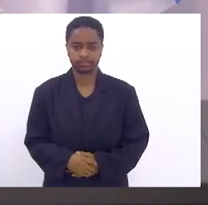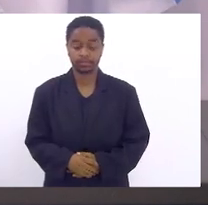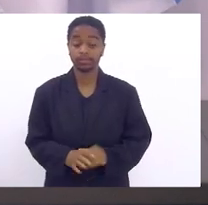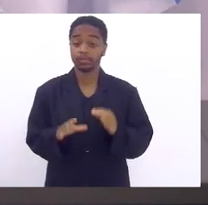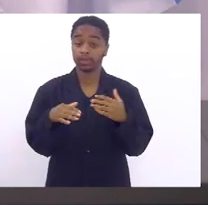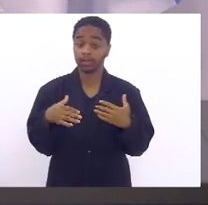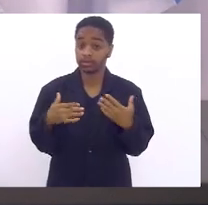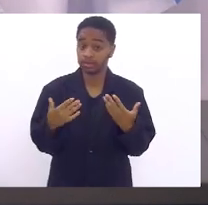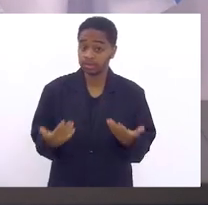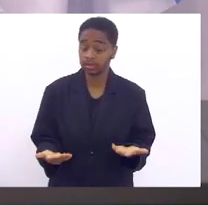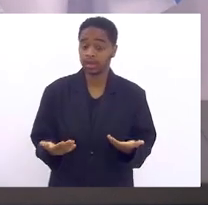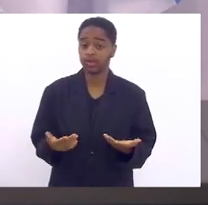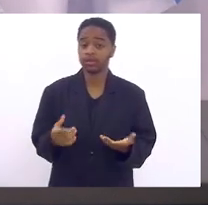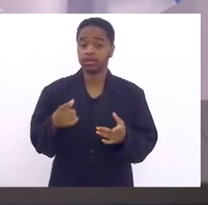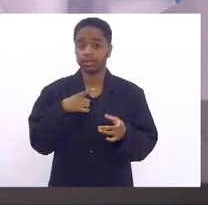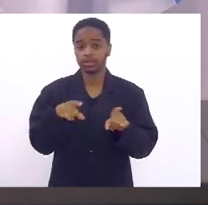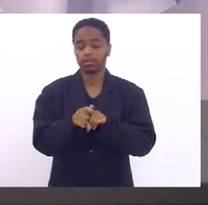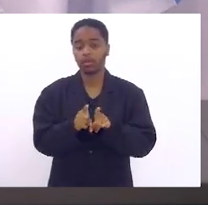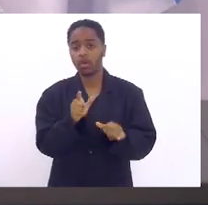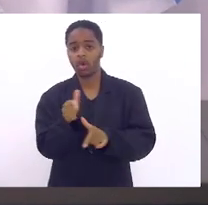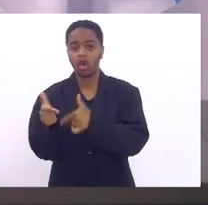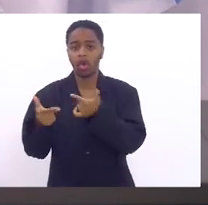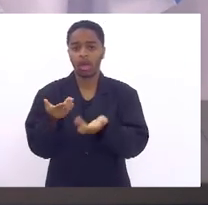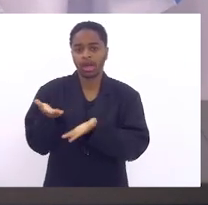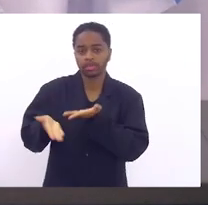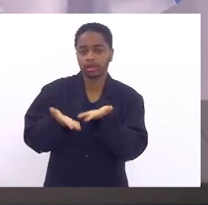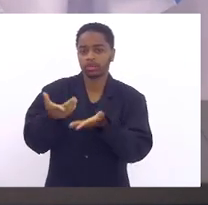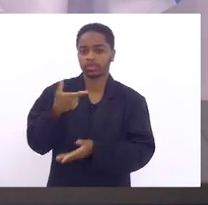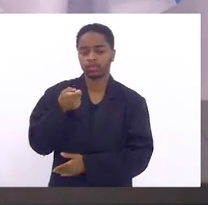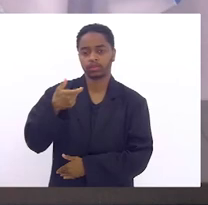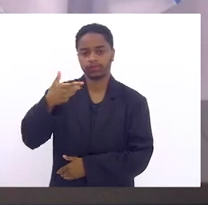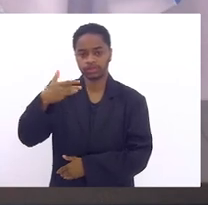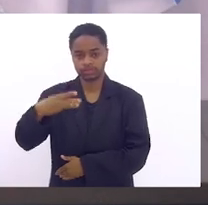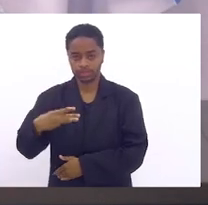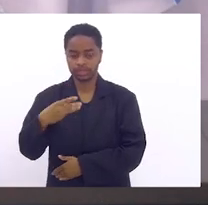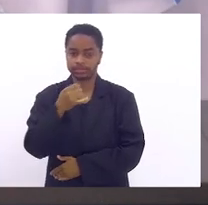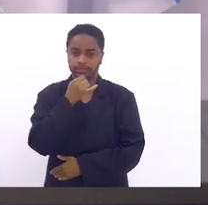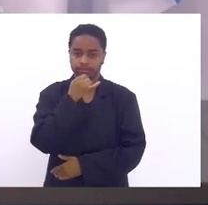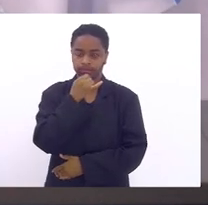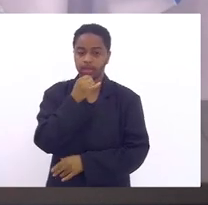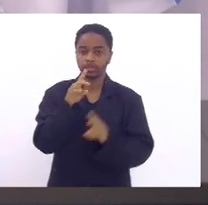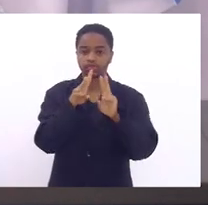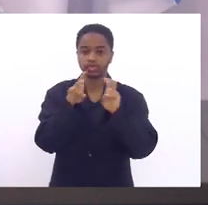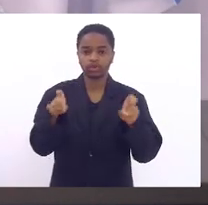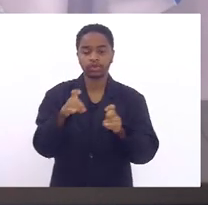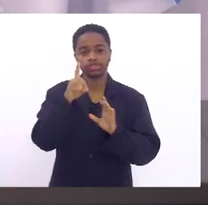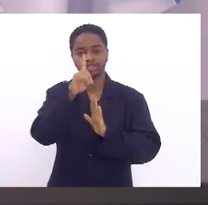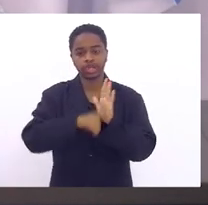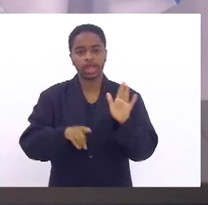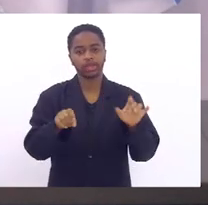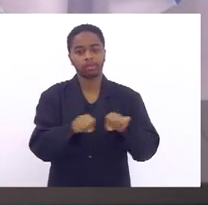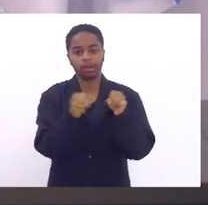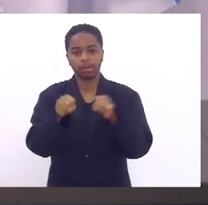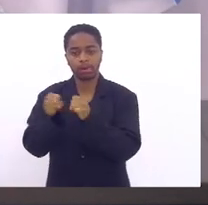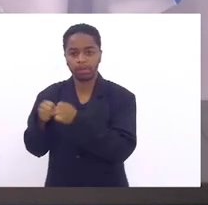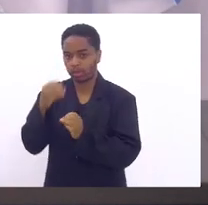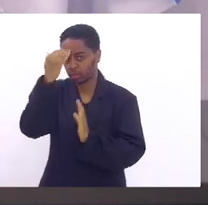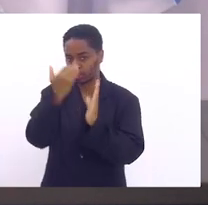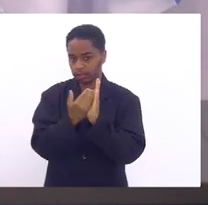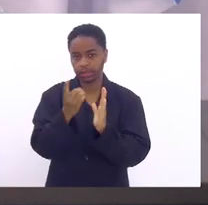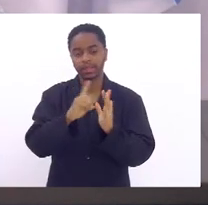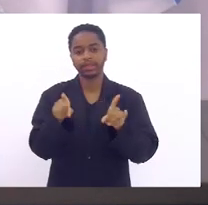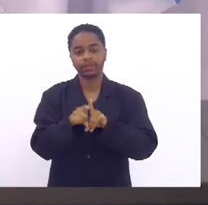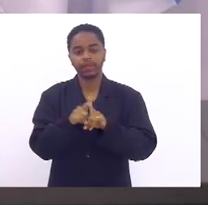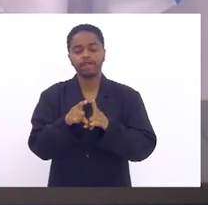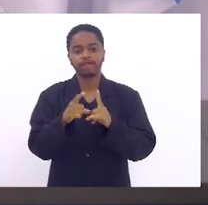nesses e outros atendimentos também né 2023 no caso de violações de direitos crimes de violência física